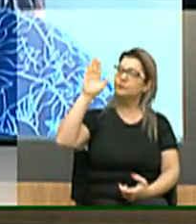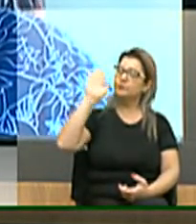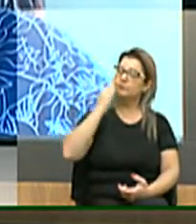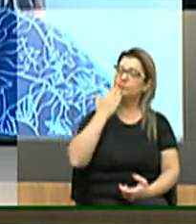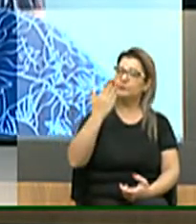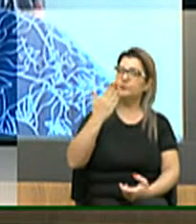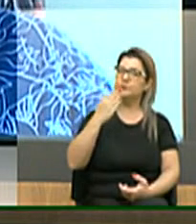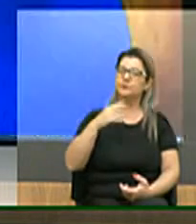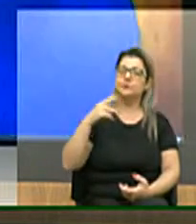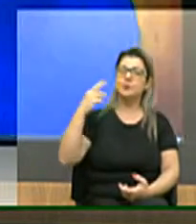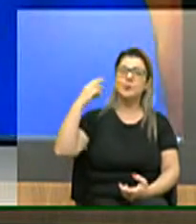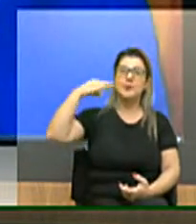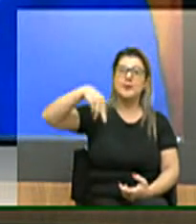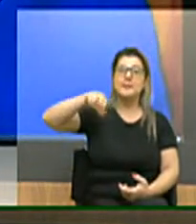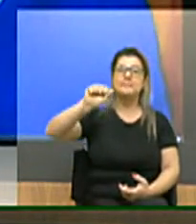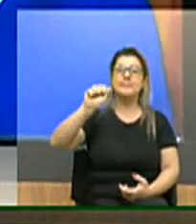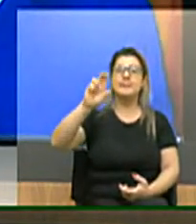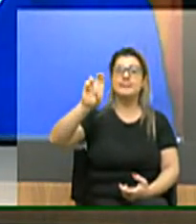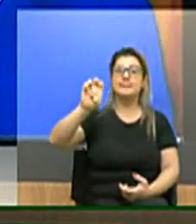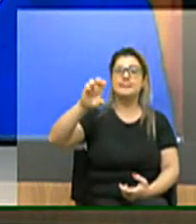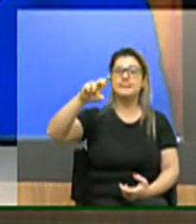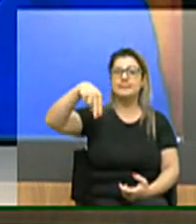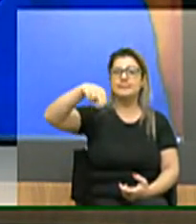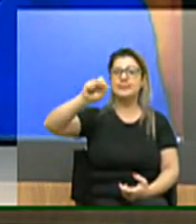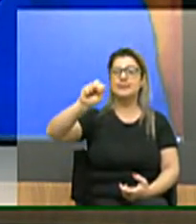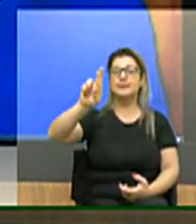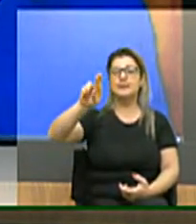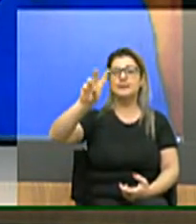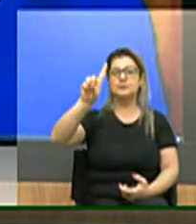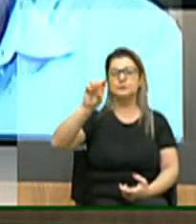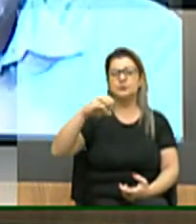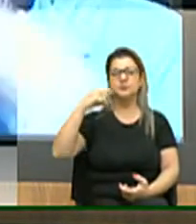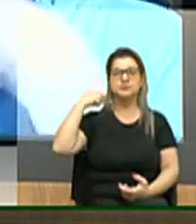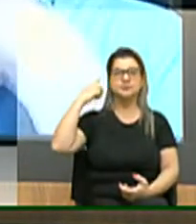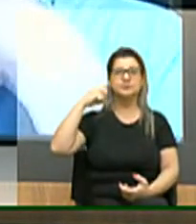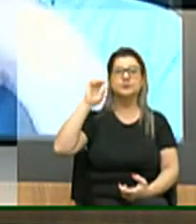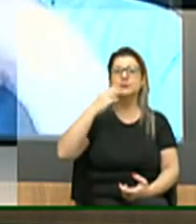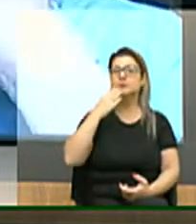Mainard? Favorável. Deputado Pepe Vargas.